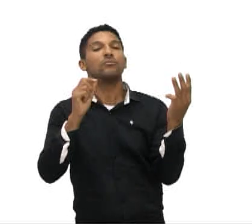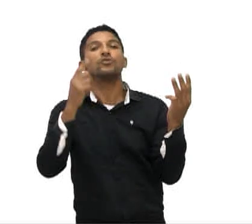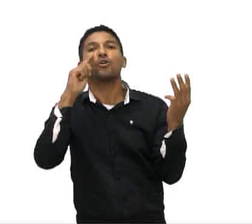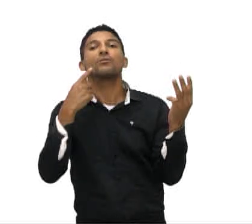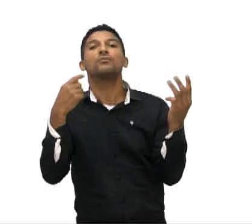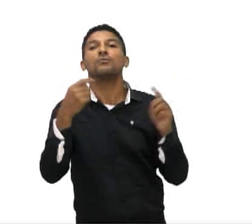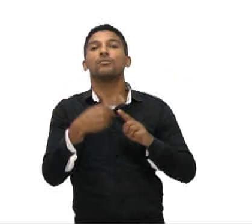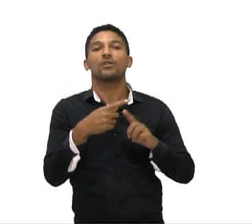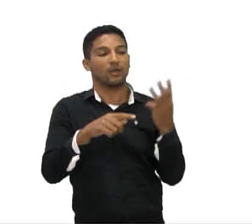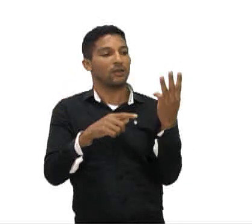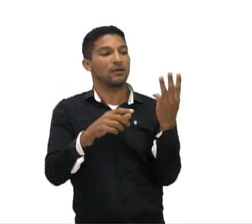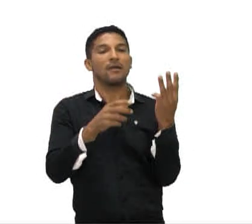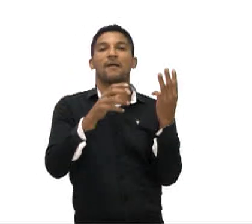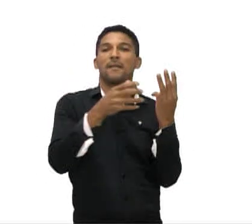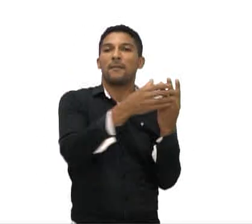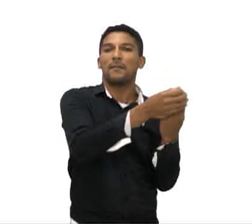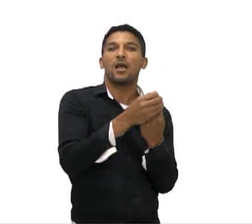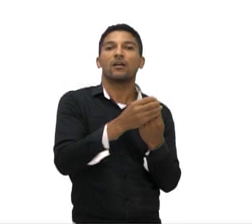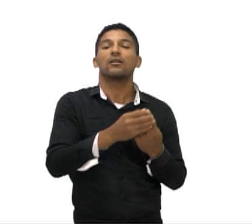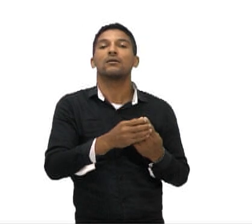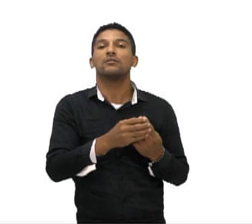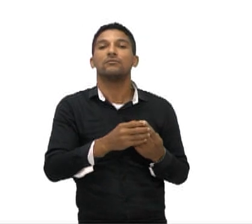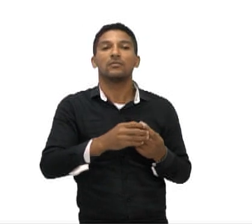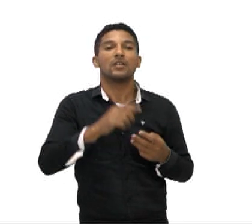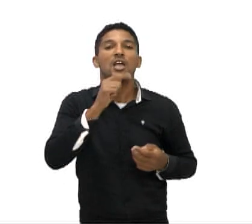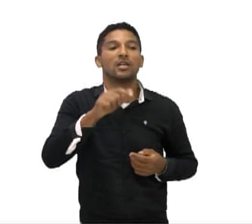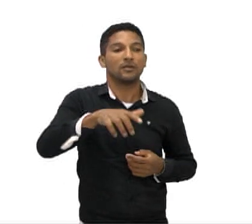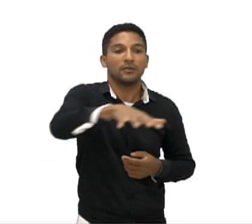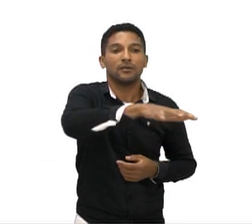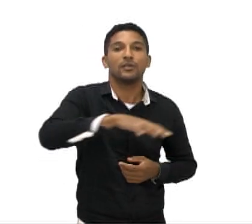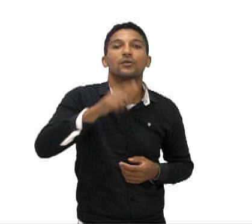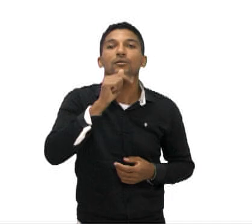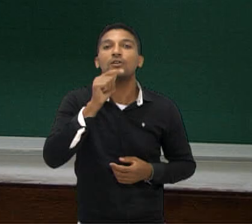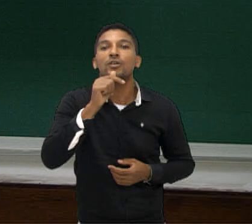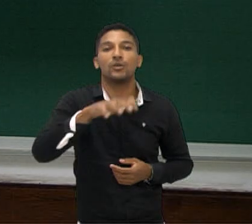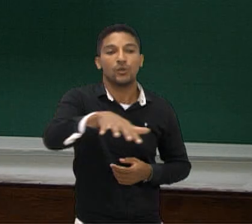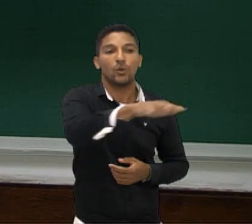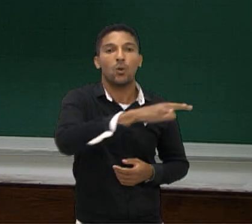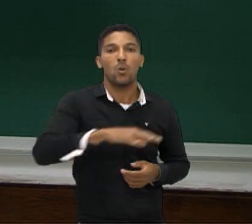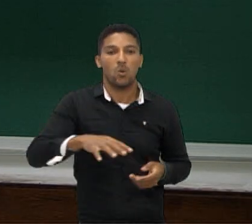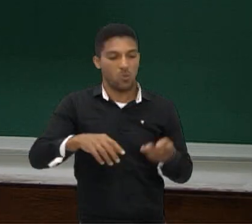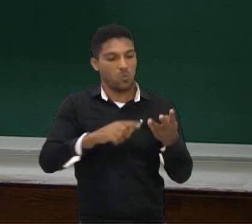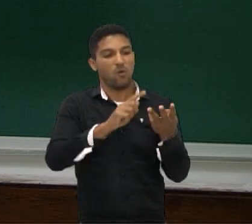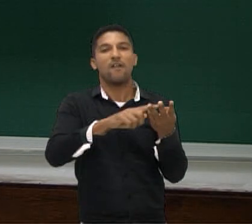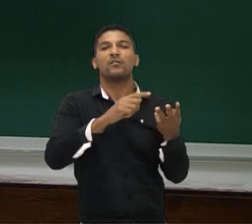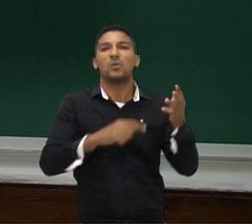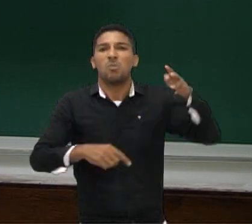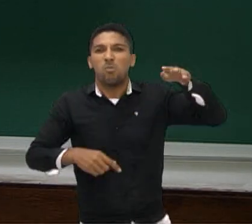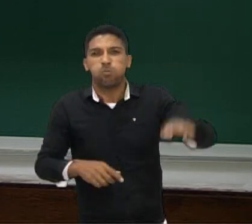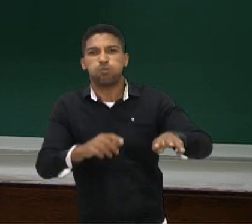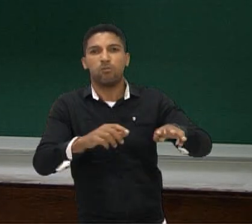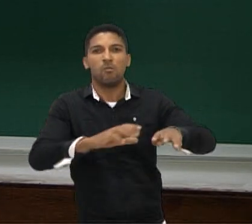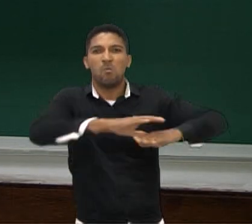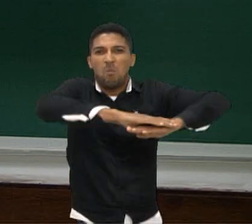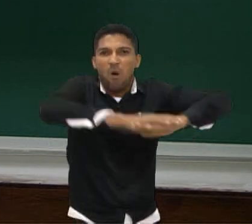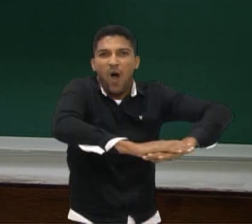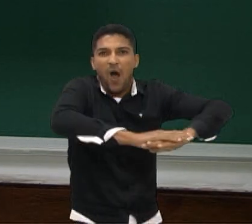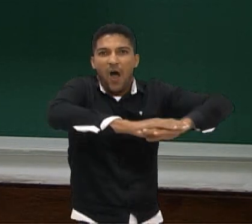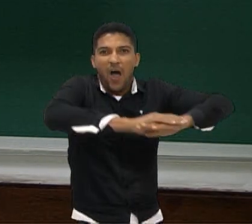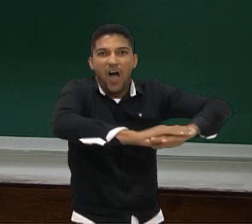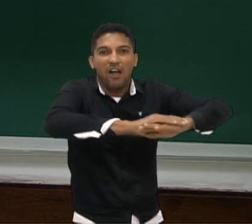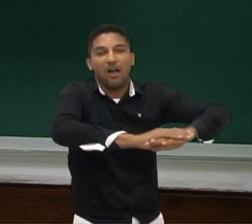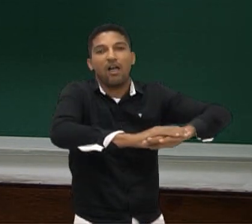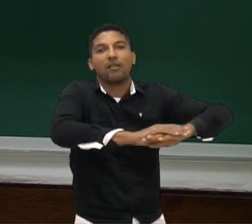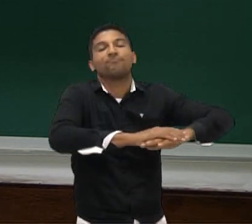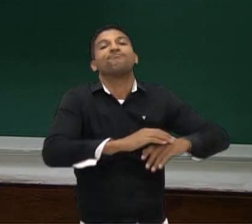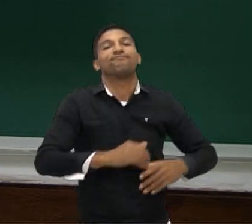versões de La Llorona. Pero antes, acordándose de la loira